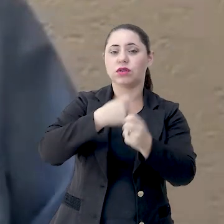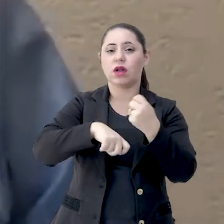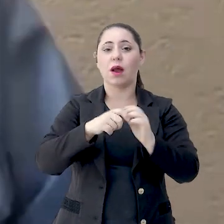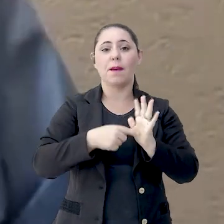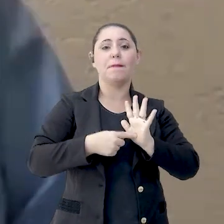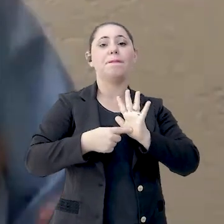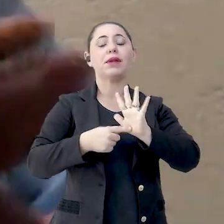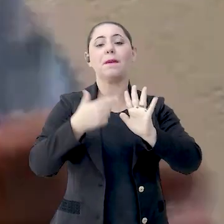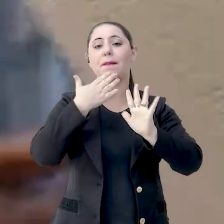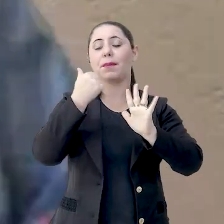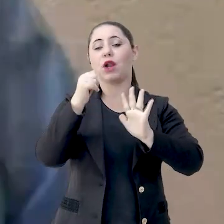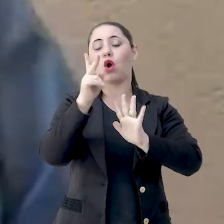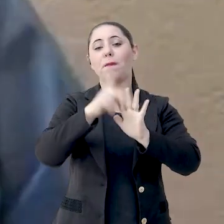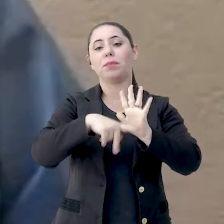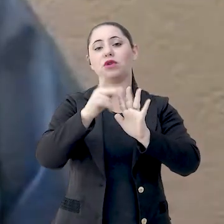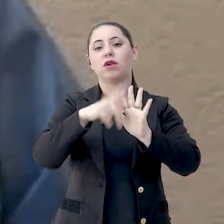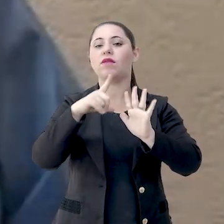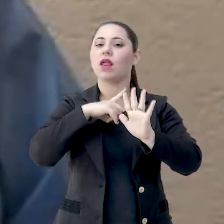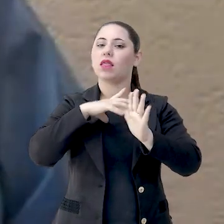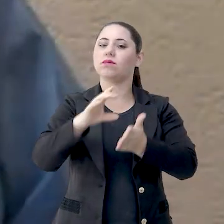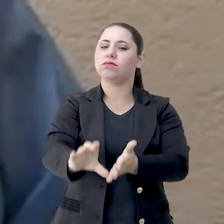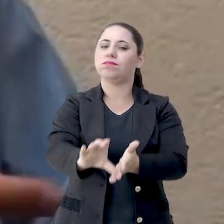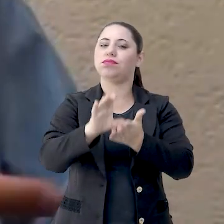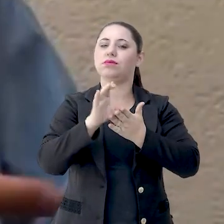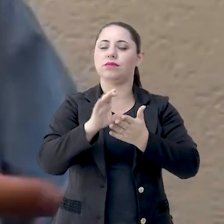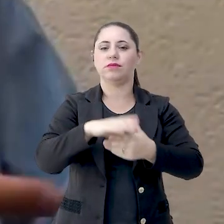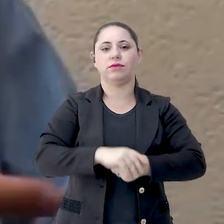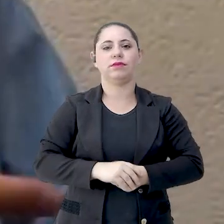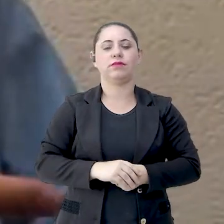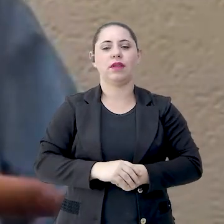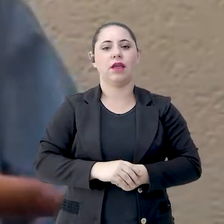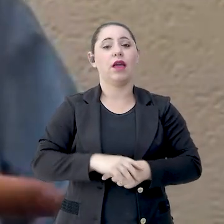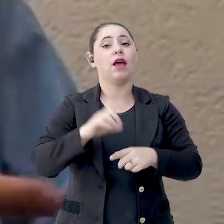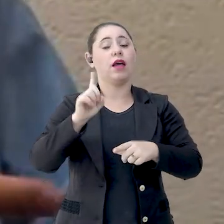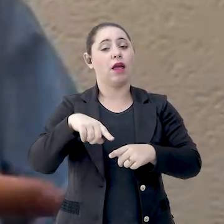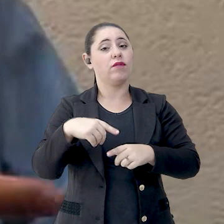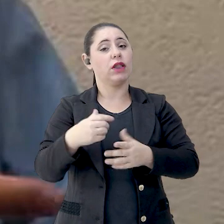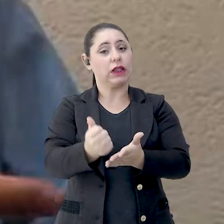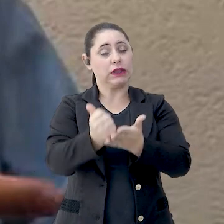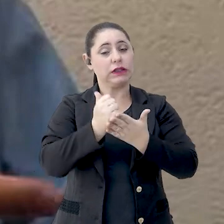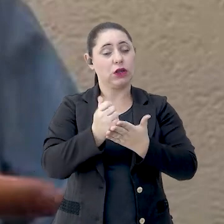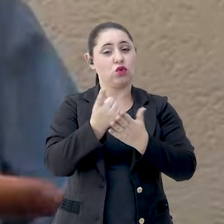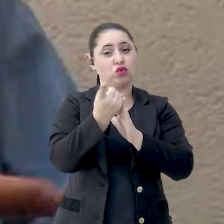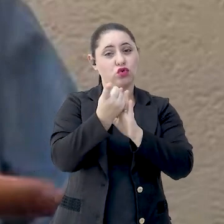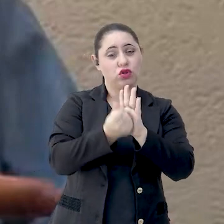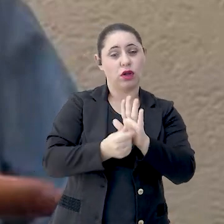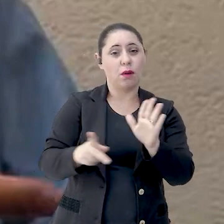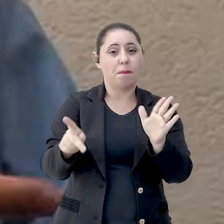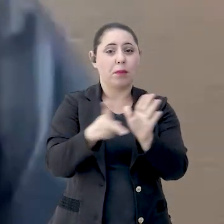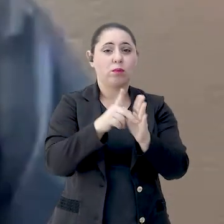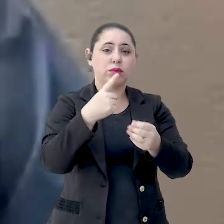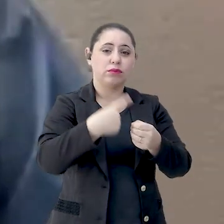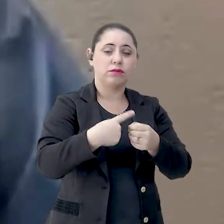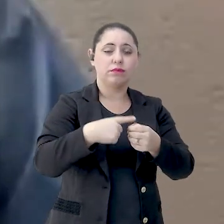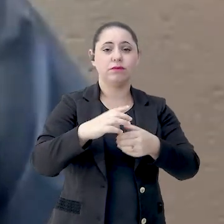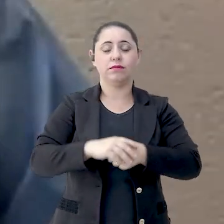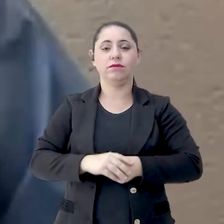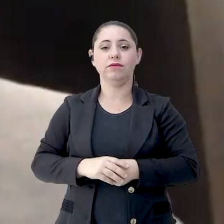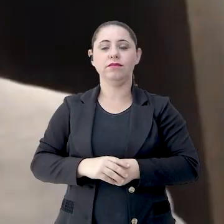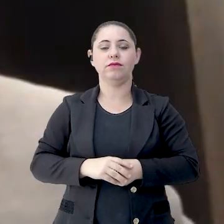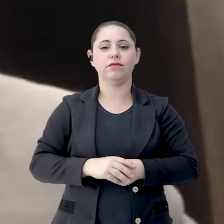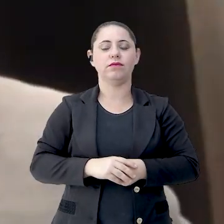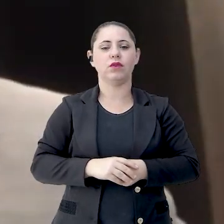seus gestores e apresentarem melhores projetos vão ser selecionados e vão poder trazer esse recurso novo para os